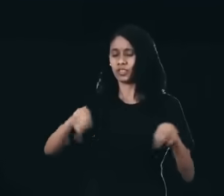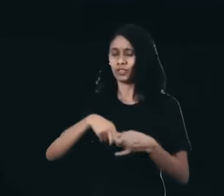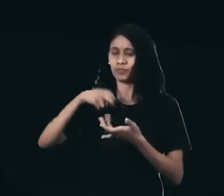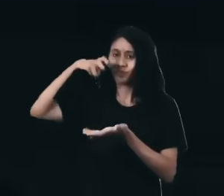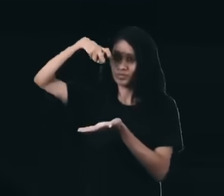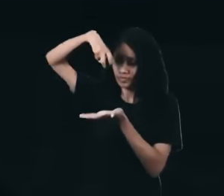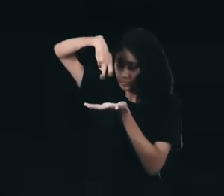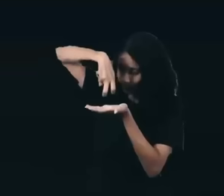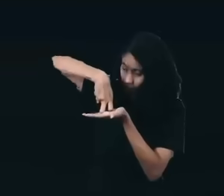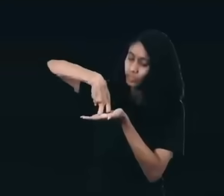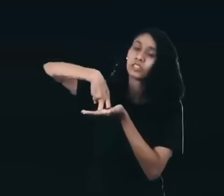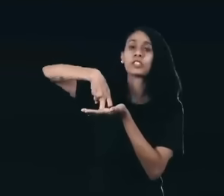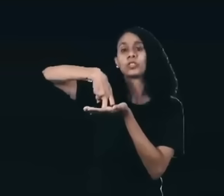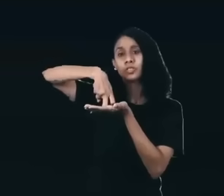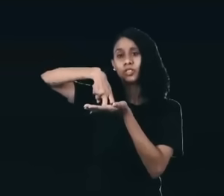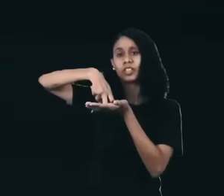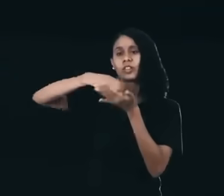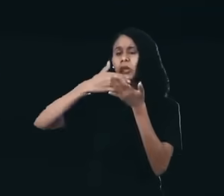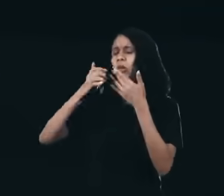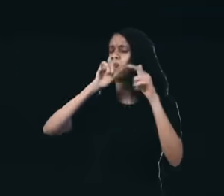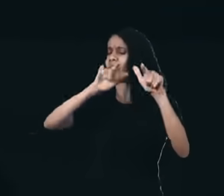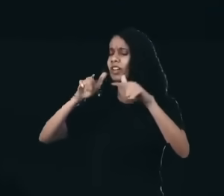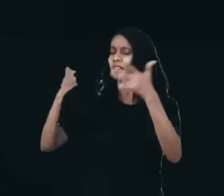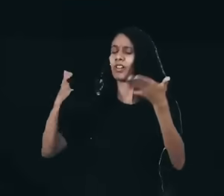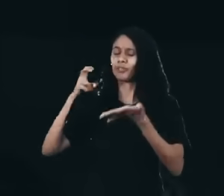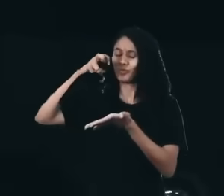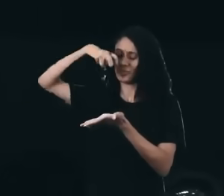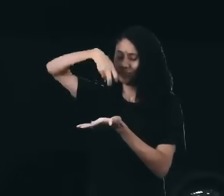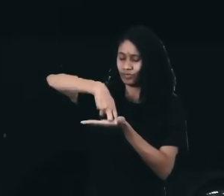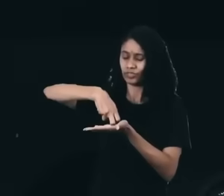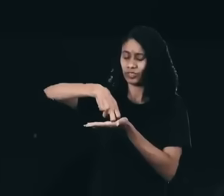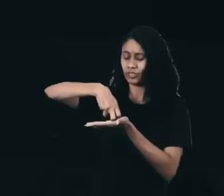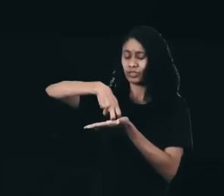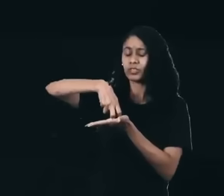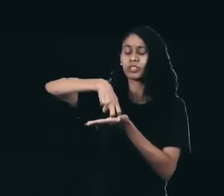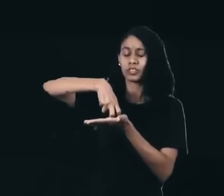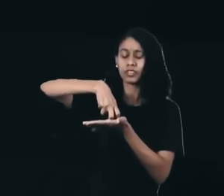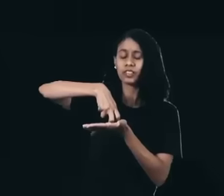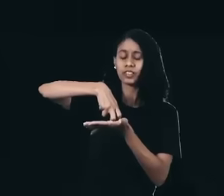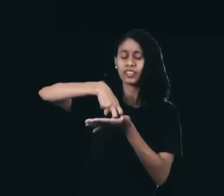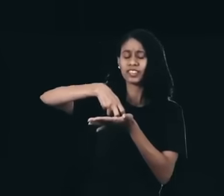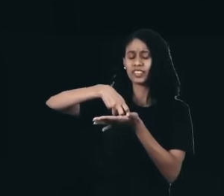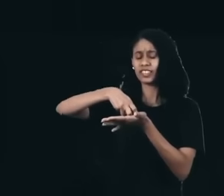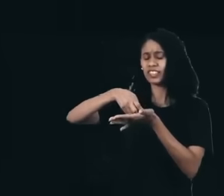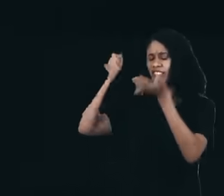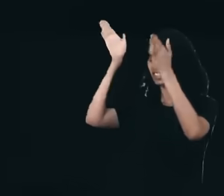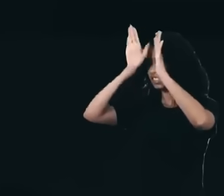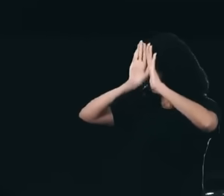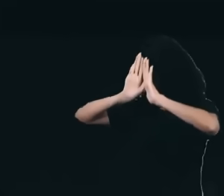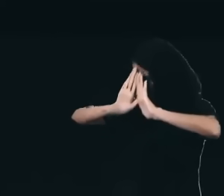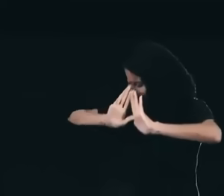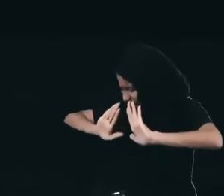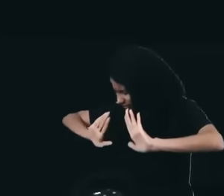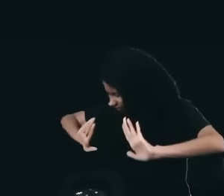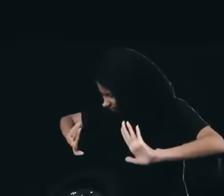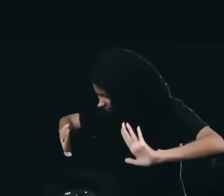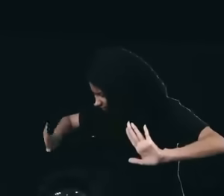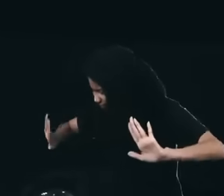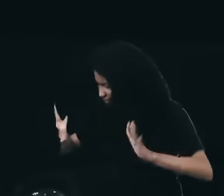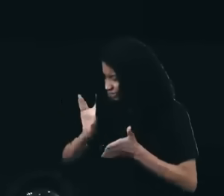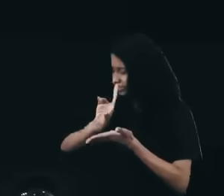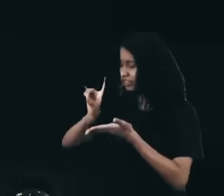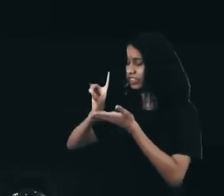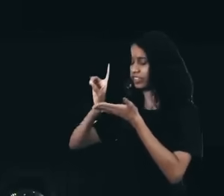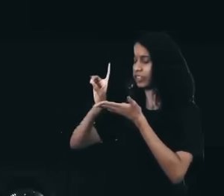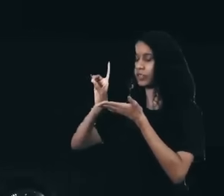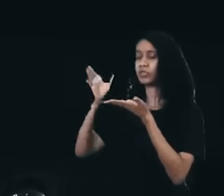ajoelhe. Aonde você estiver, eu quero que você entre num estado de rendição total a Deus. Essa é